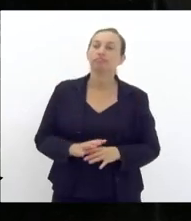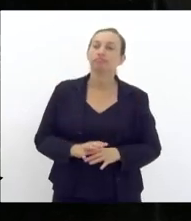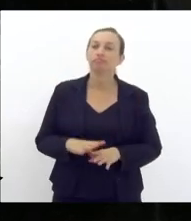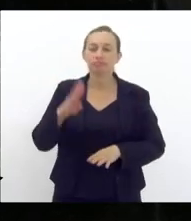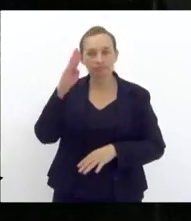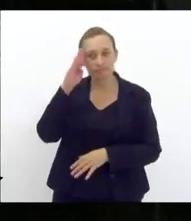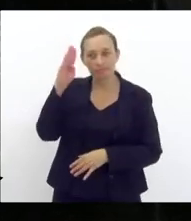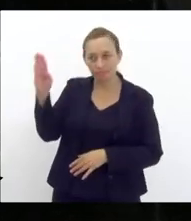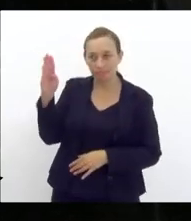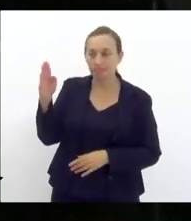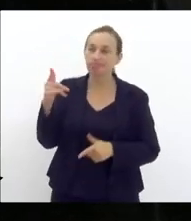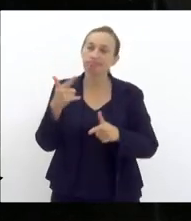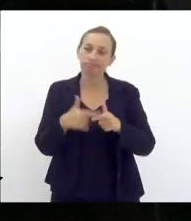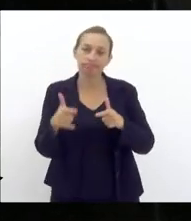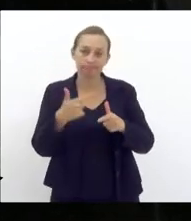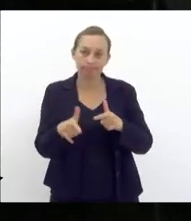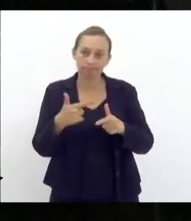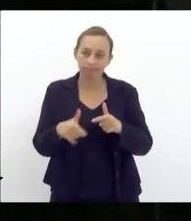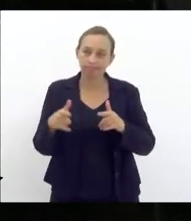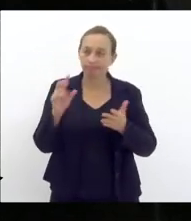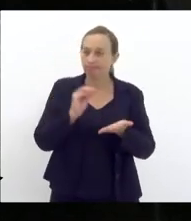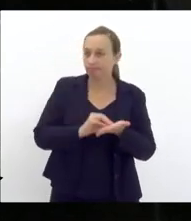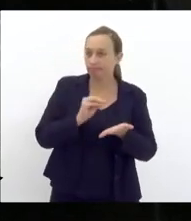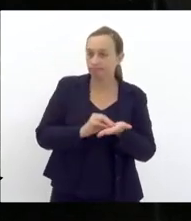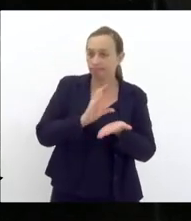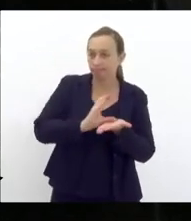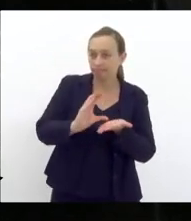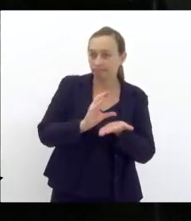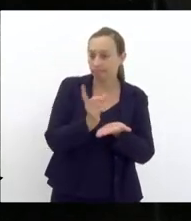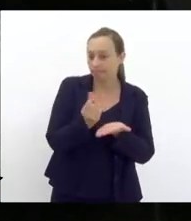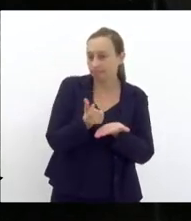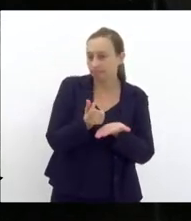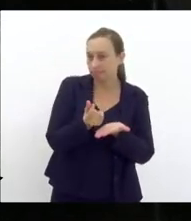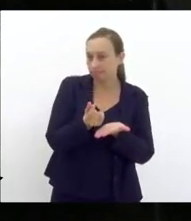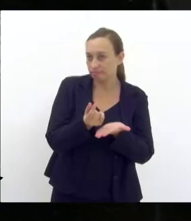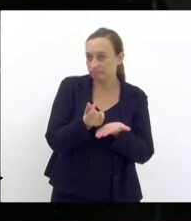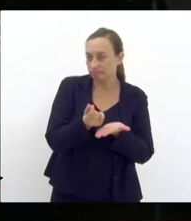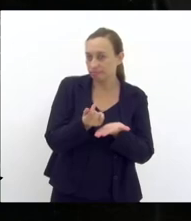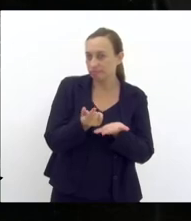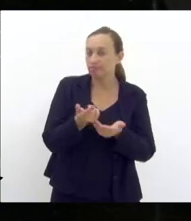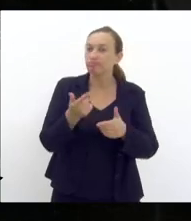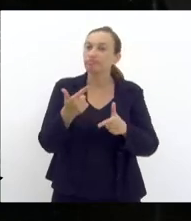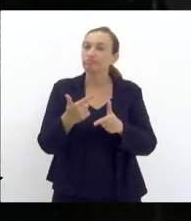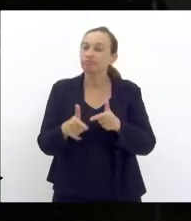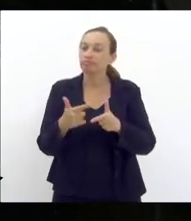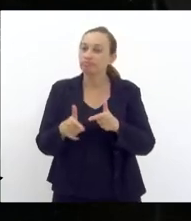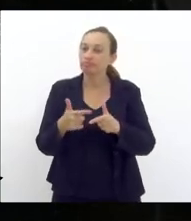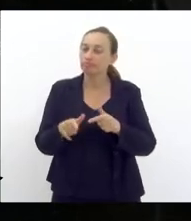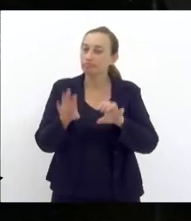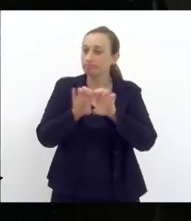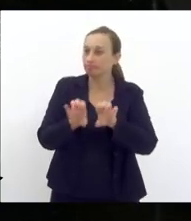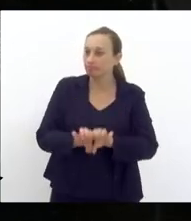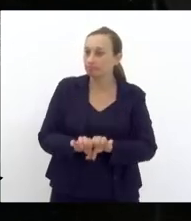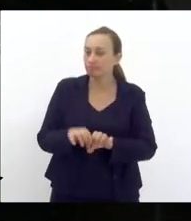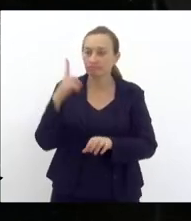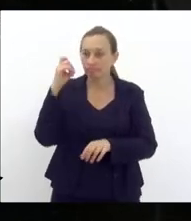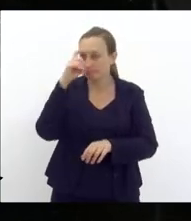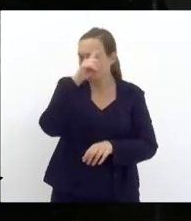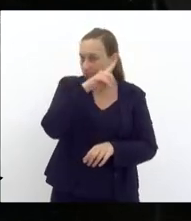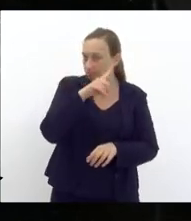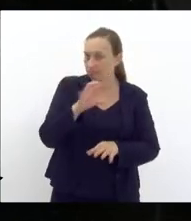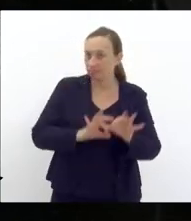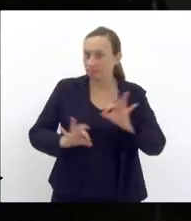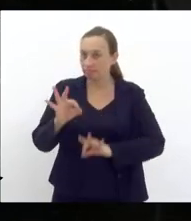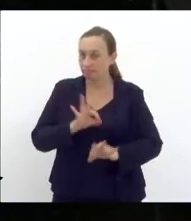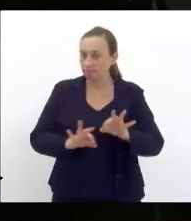principais problemas estão a falta de Recursos Humanos deficiências na infraestrutura dificuldade para configuração de